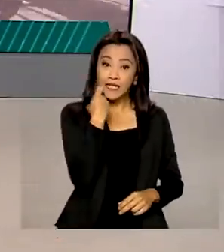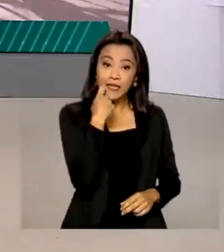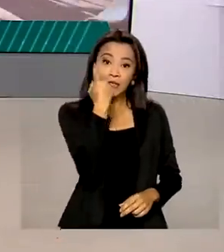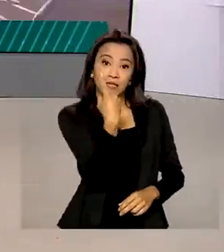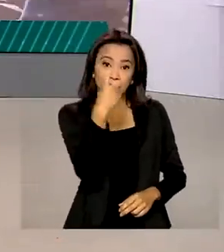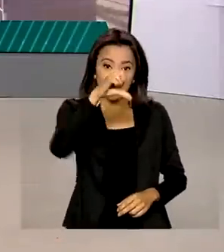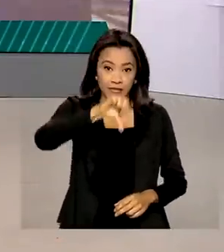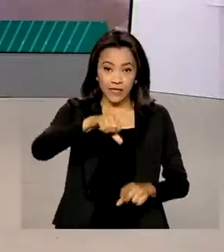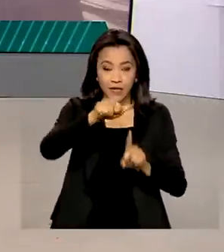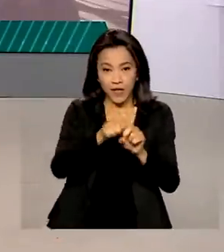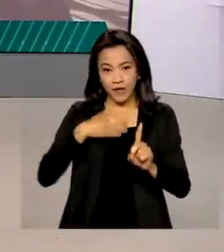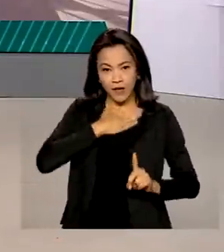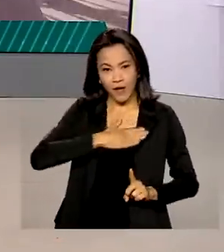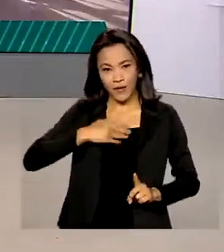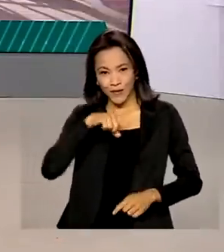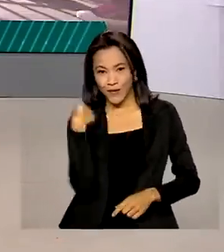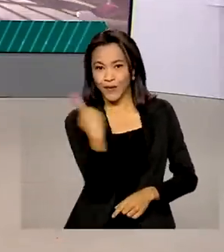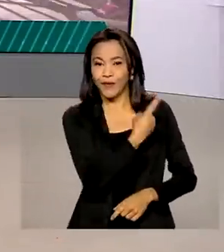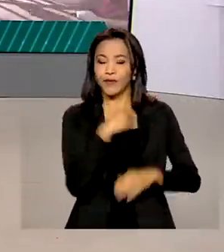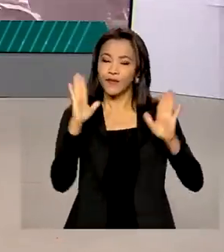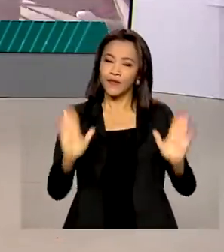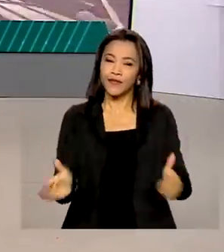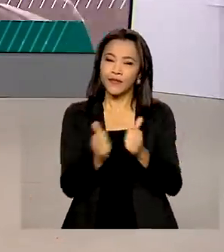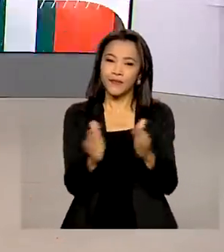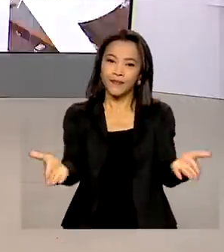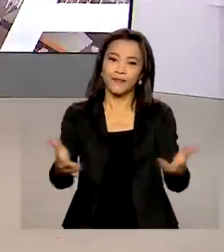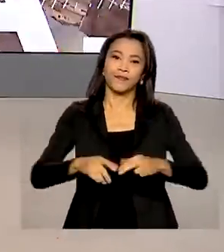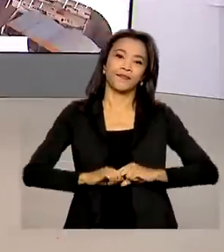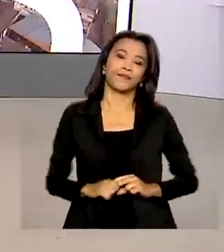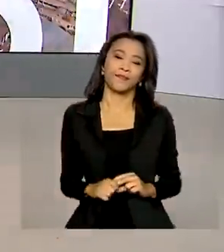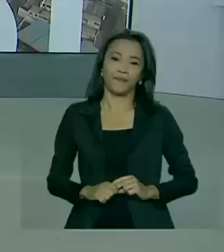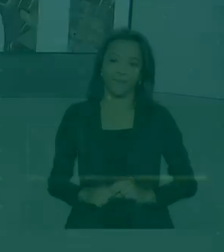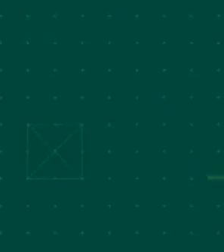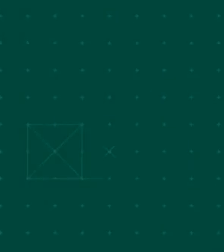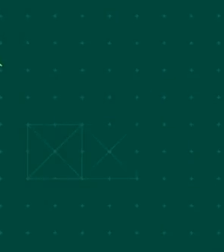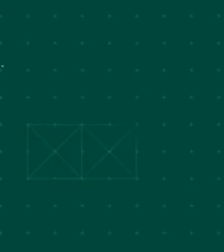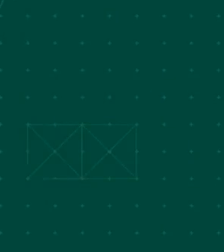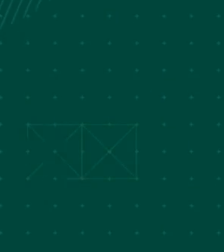Sexta-feira, 19 de agosto. O Brasil em Dia já está no ar.